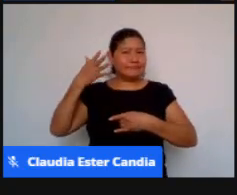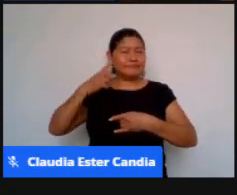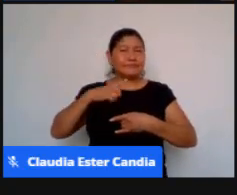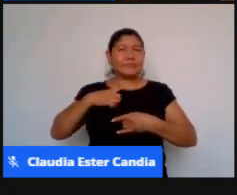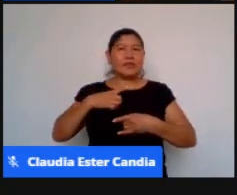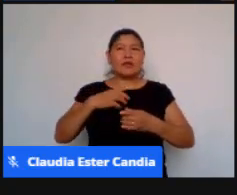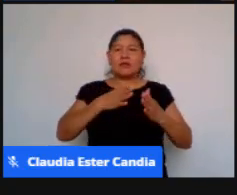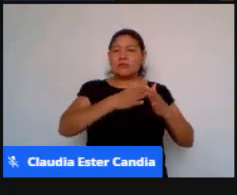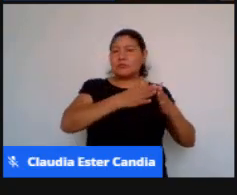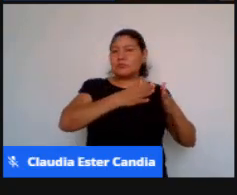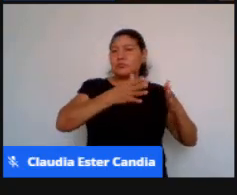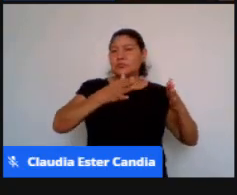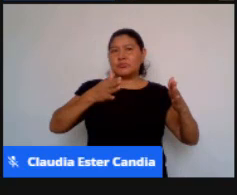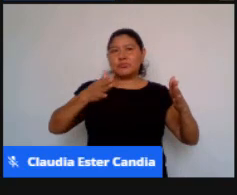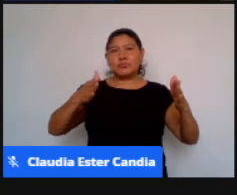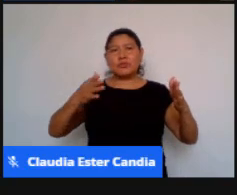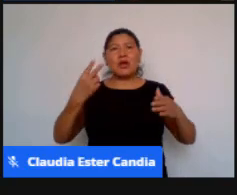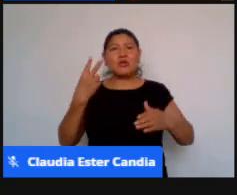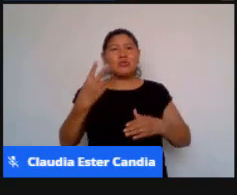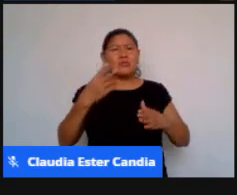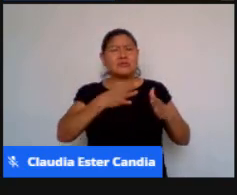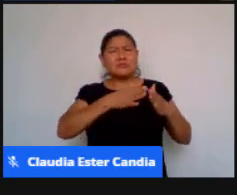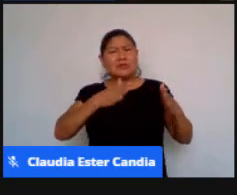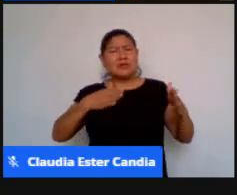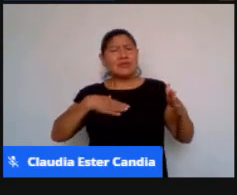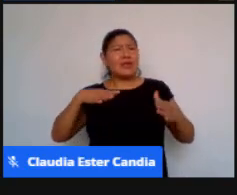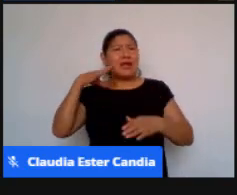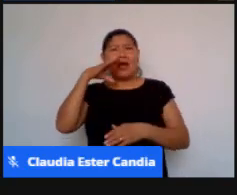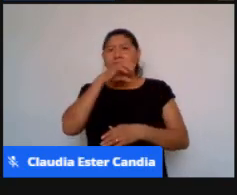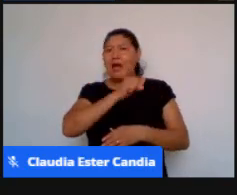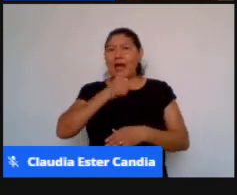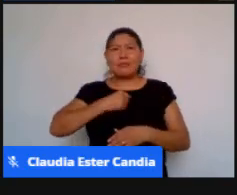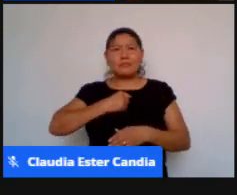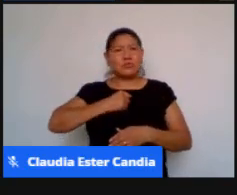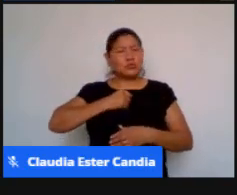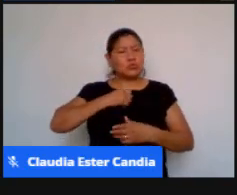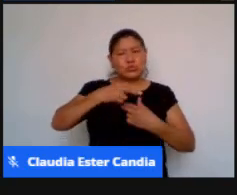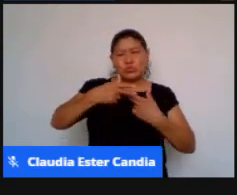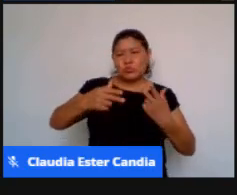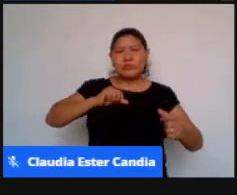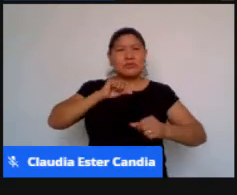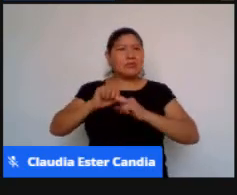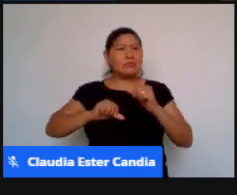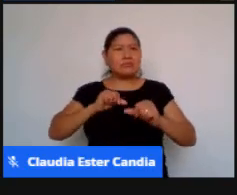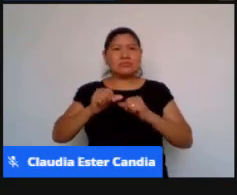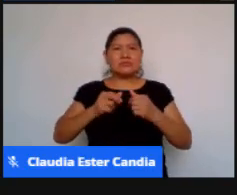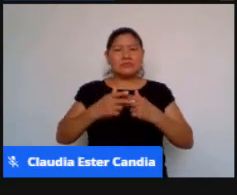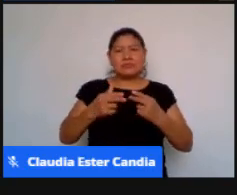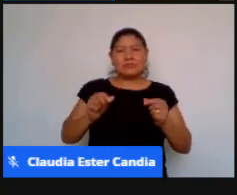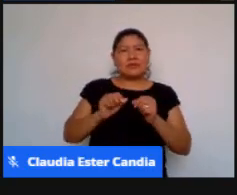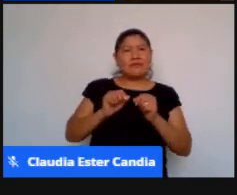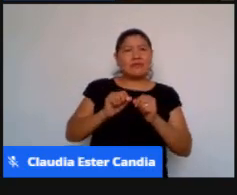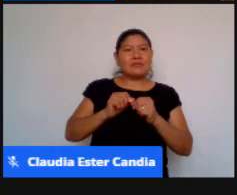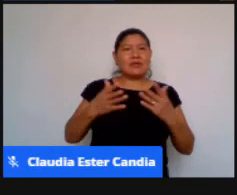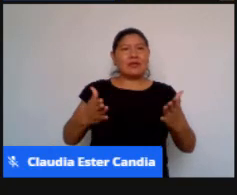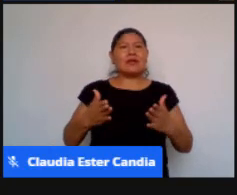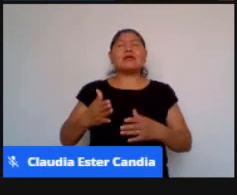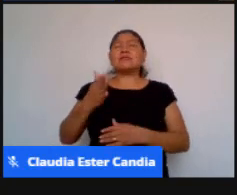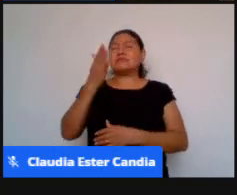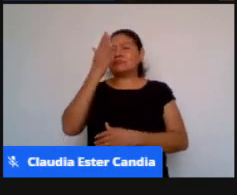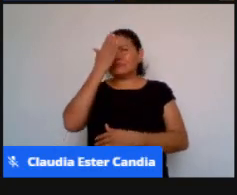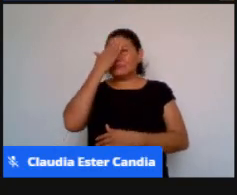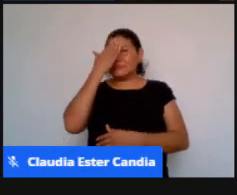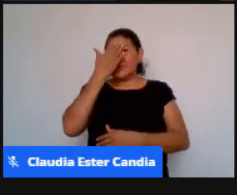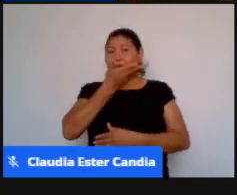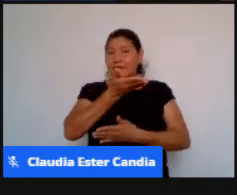essas 2 primeiras semanas. Mas eu deixo aqui as boas-vindas para vocês, tá? Eu sei que vocês gostariam de outras